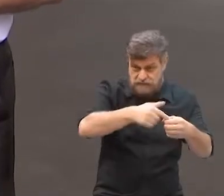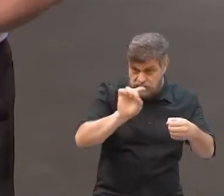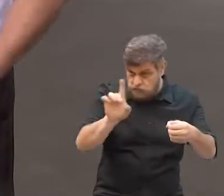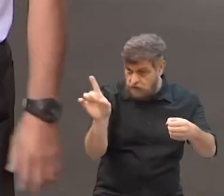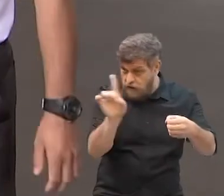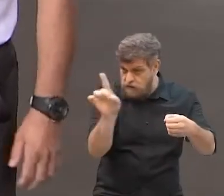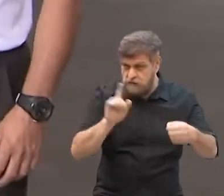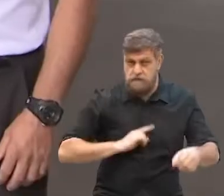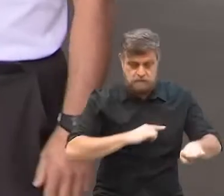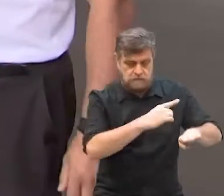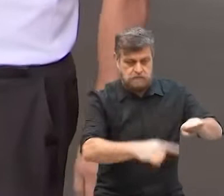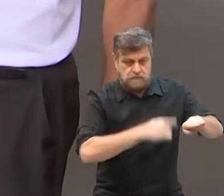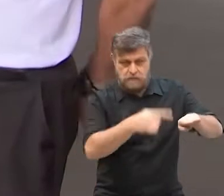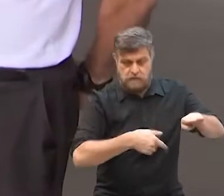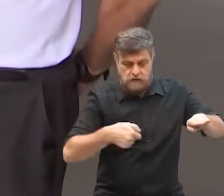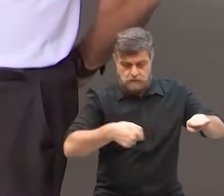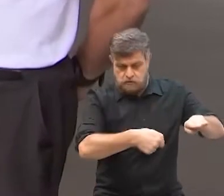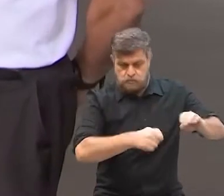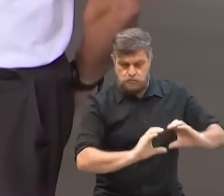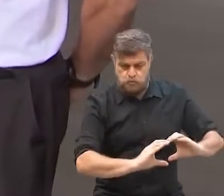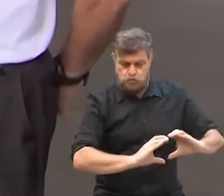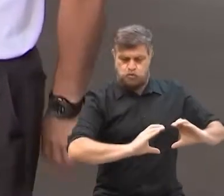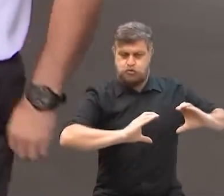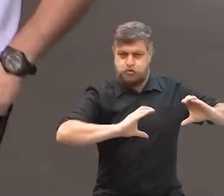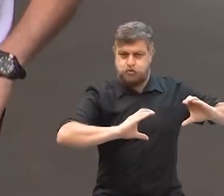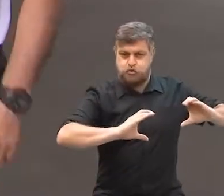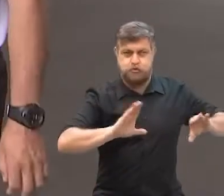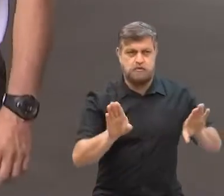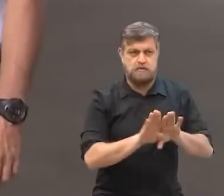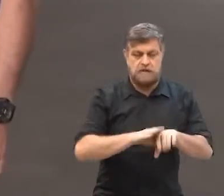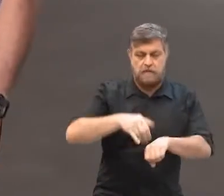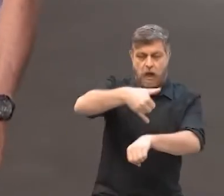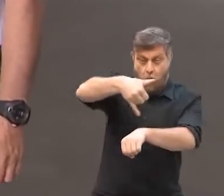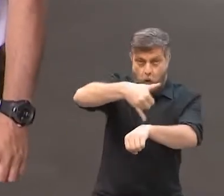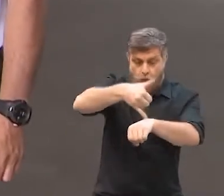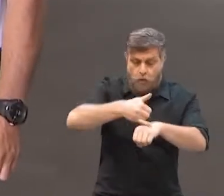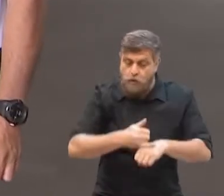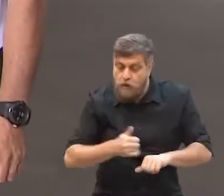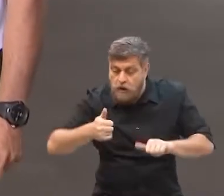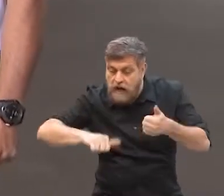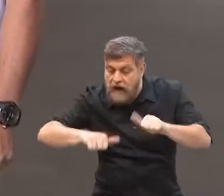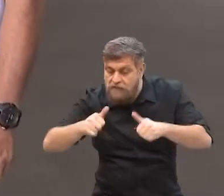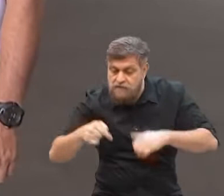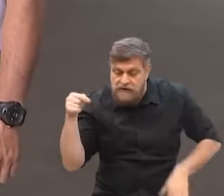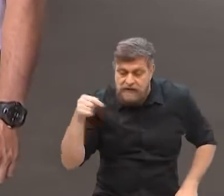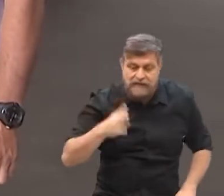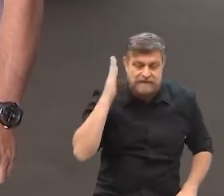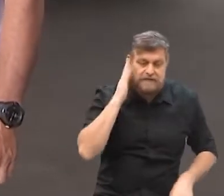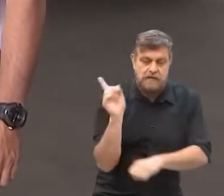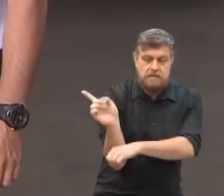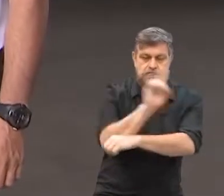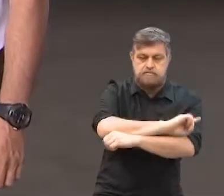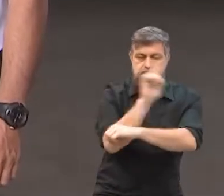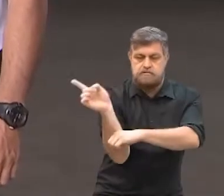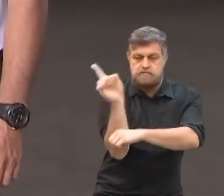né? Calibrar. O que mais? Olhar água, calibrar, óleo. Tem que olhar água e óleo do carro, lavar vidro.